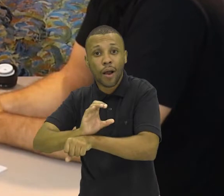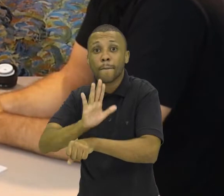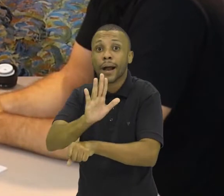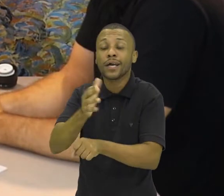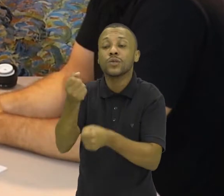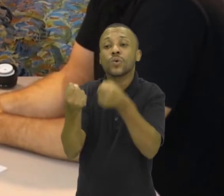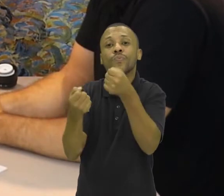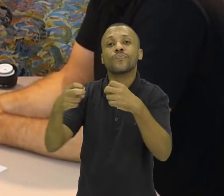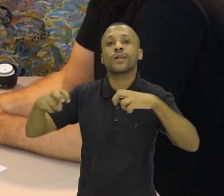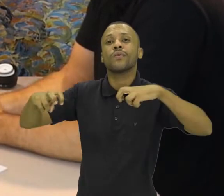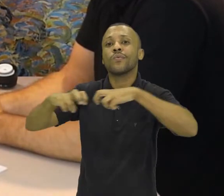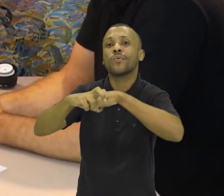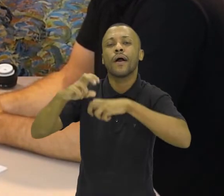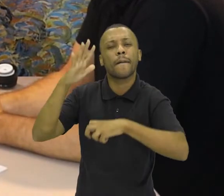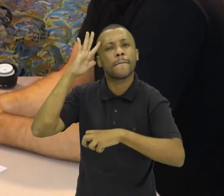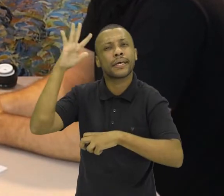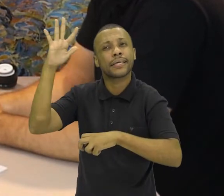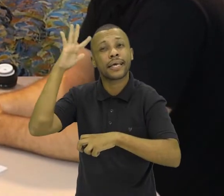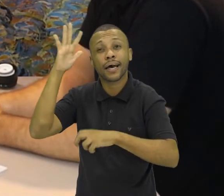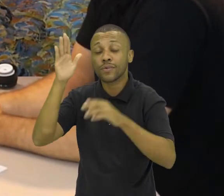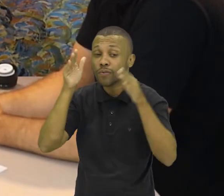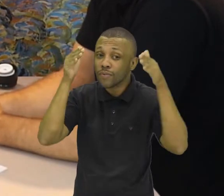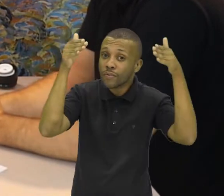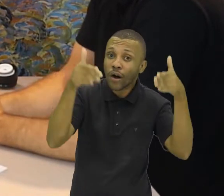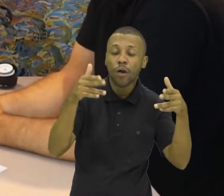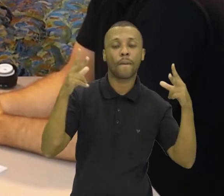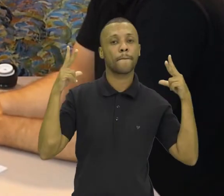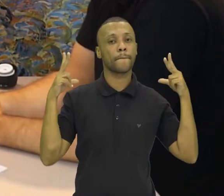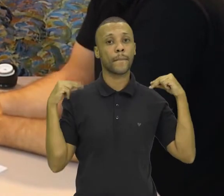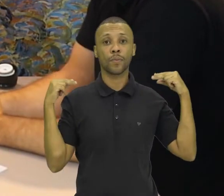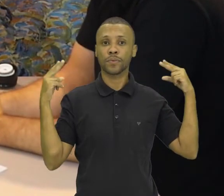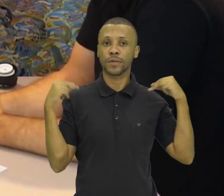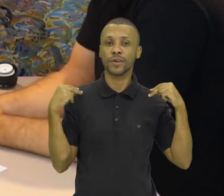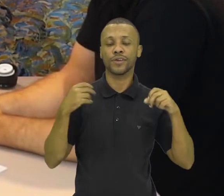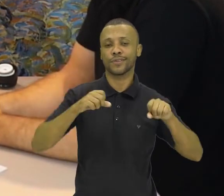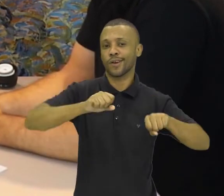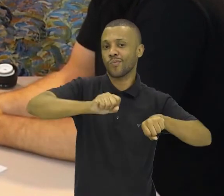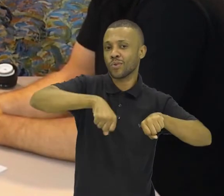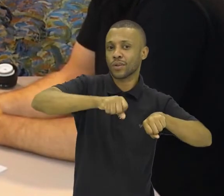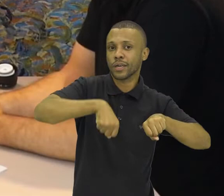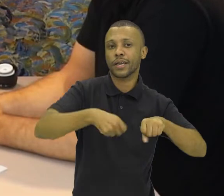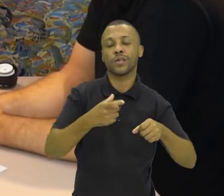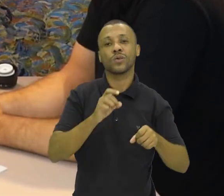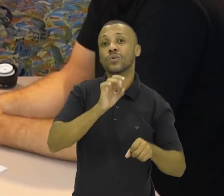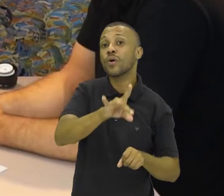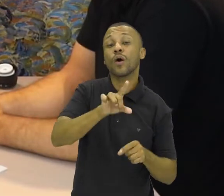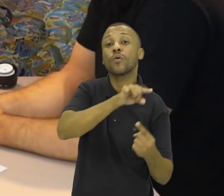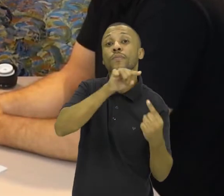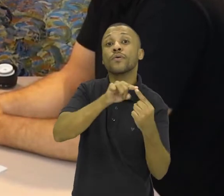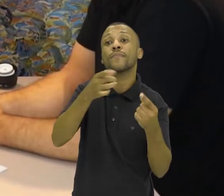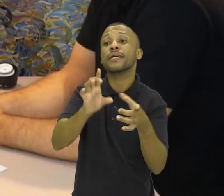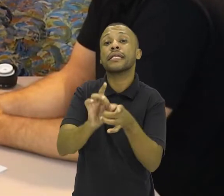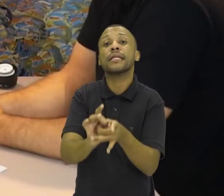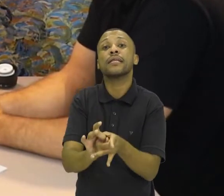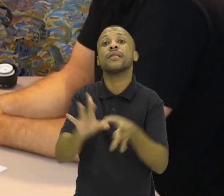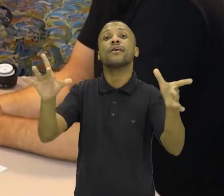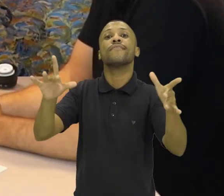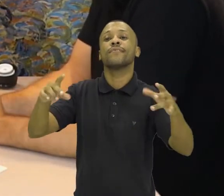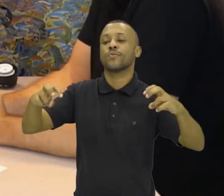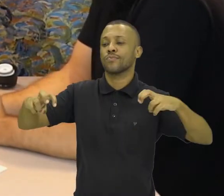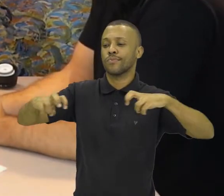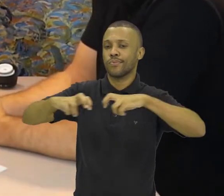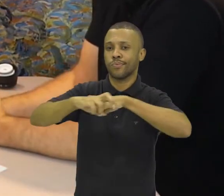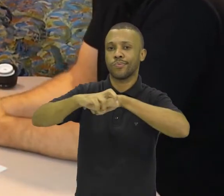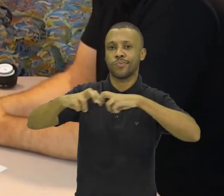o trânsito, ele é pensado para o motorista. Ele é pensado para fazer com que o trânsito flua.